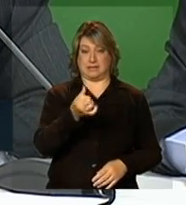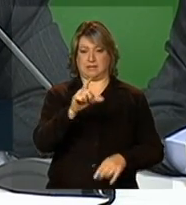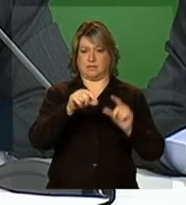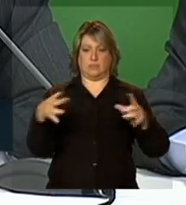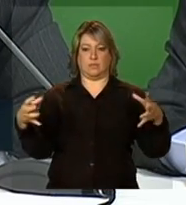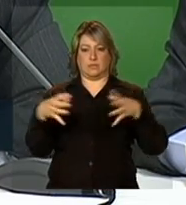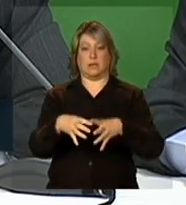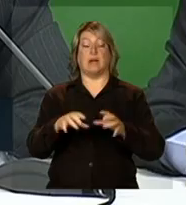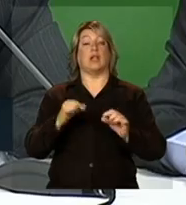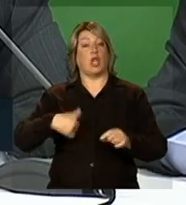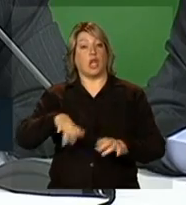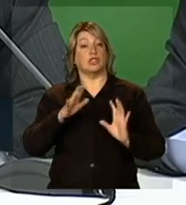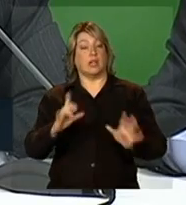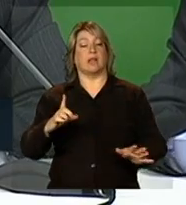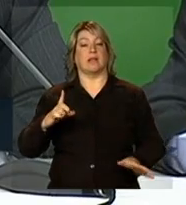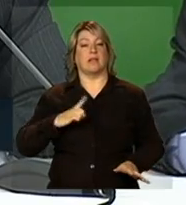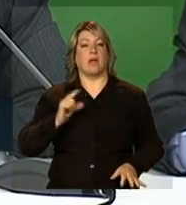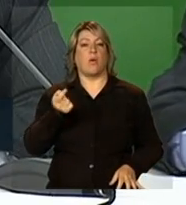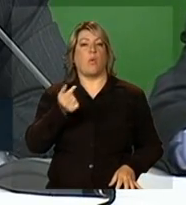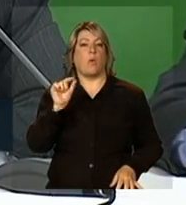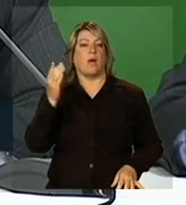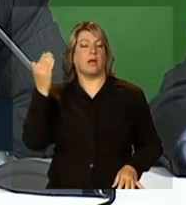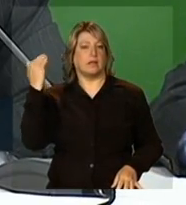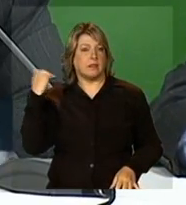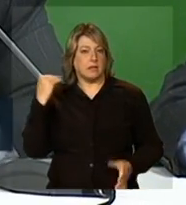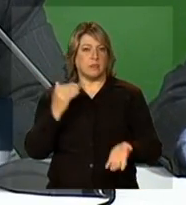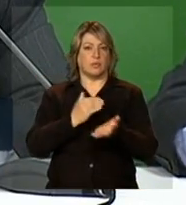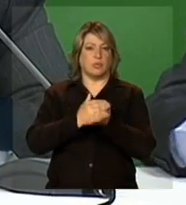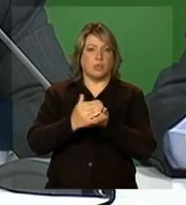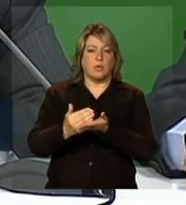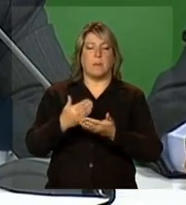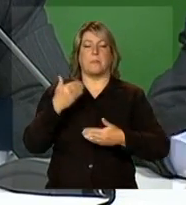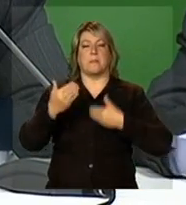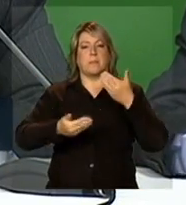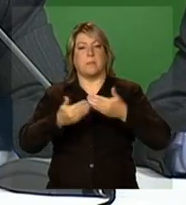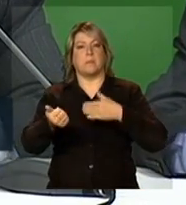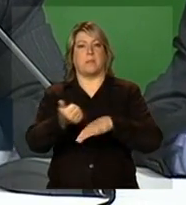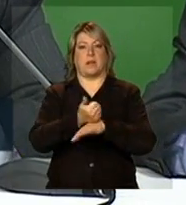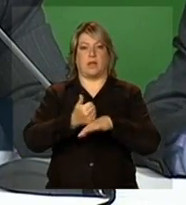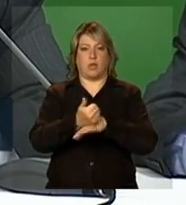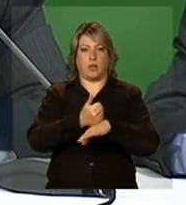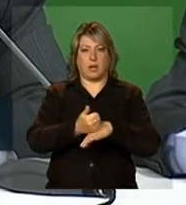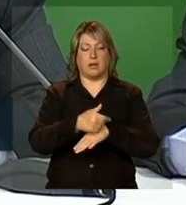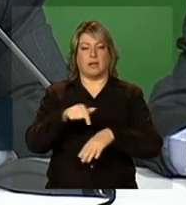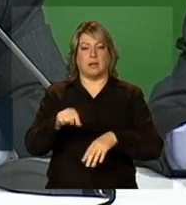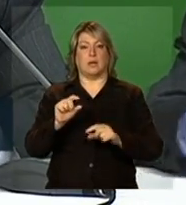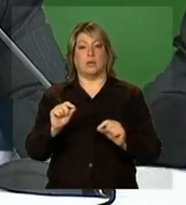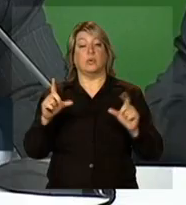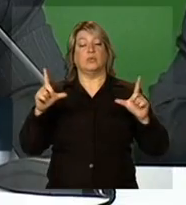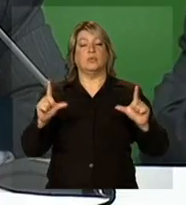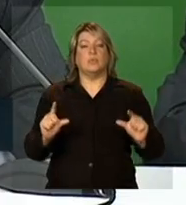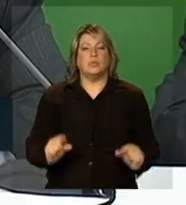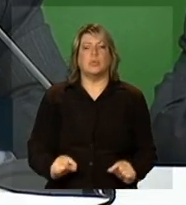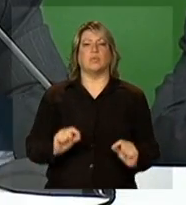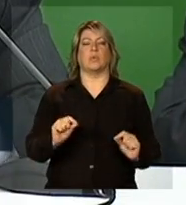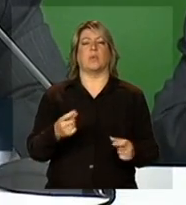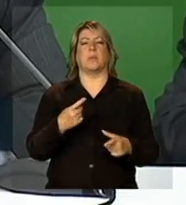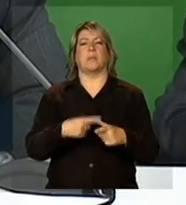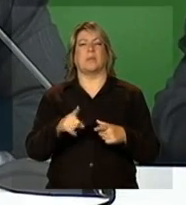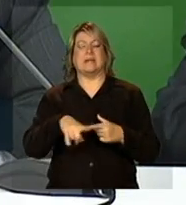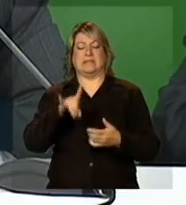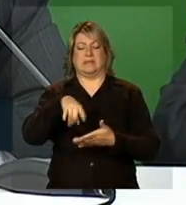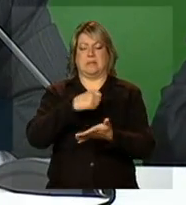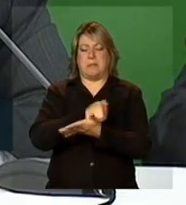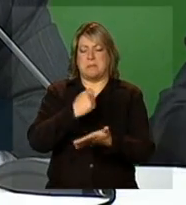tempo, fazendo um trabalho de melhorar essa condição, de diminuir, eu diria, a burocratização, a